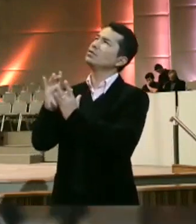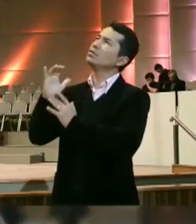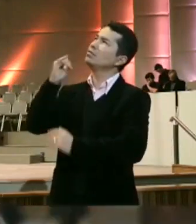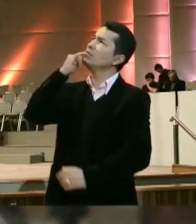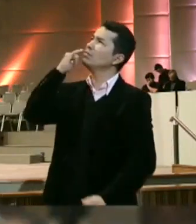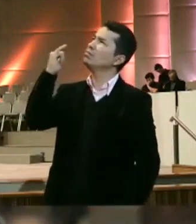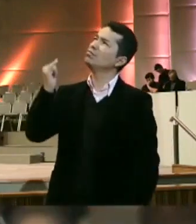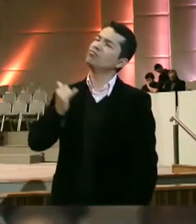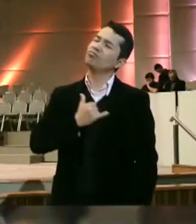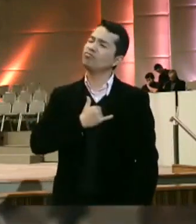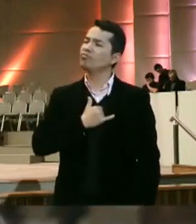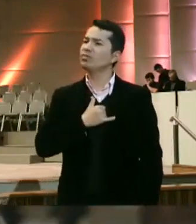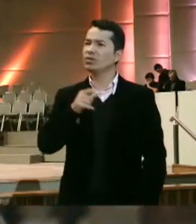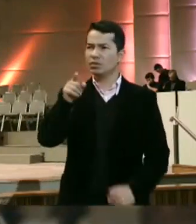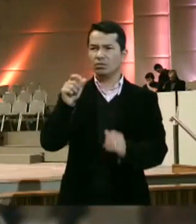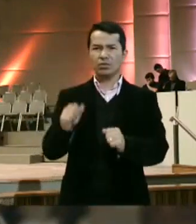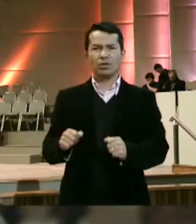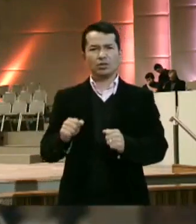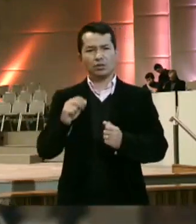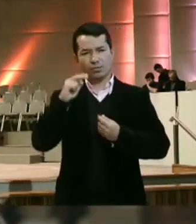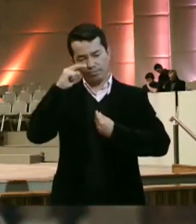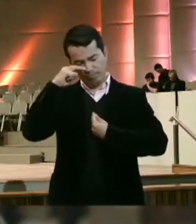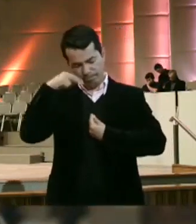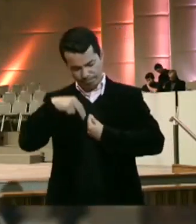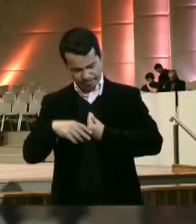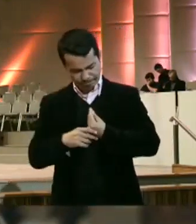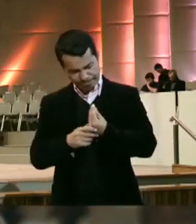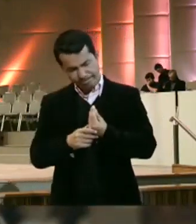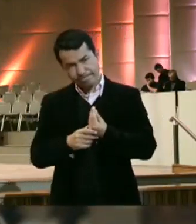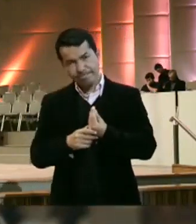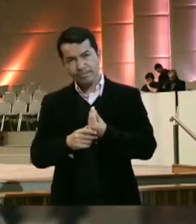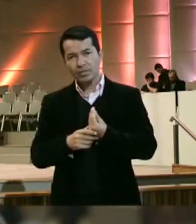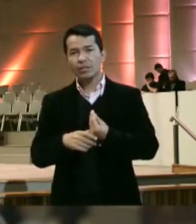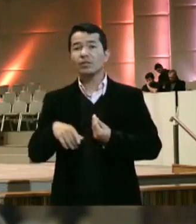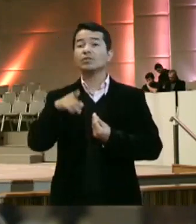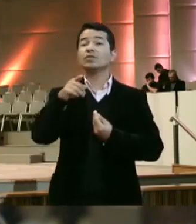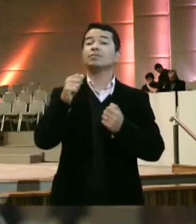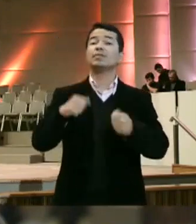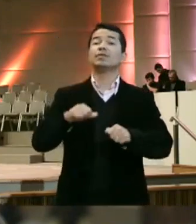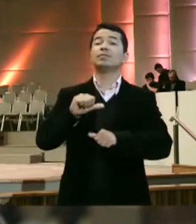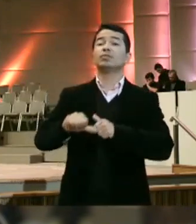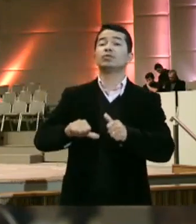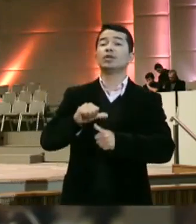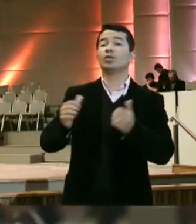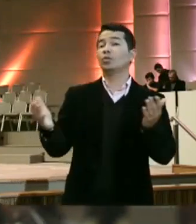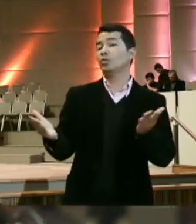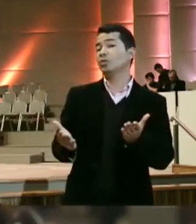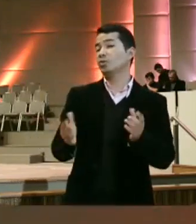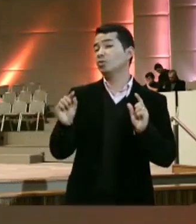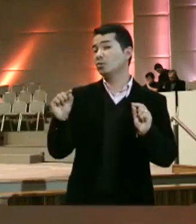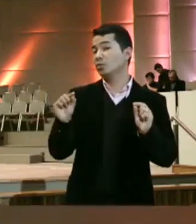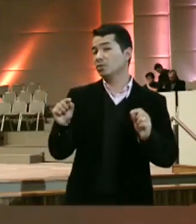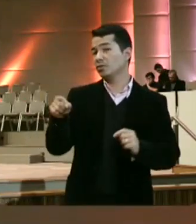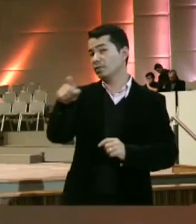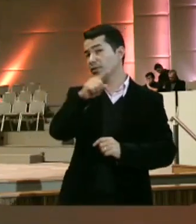com Ele. O que que o Senhor Jesus está revelando para você que Ele está vendo em você?